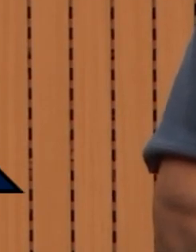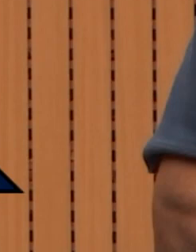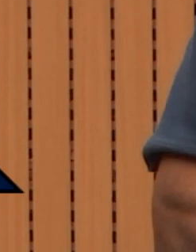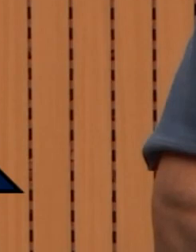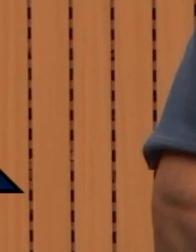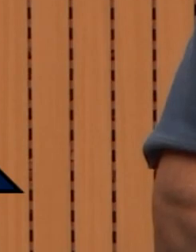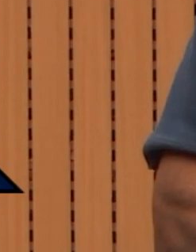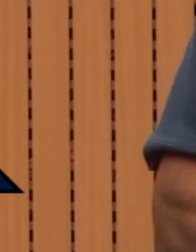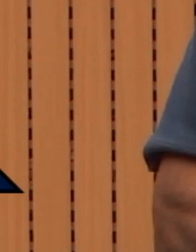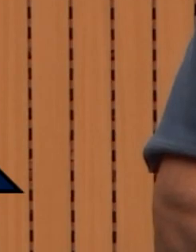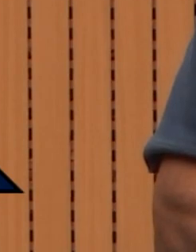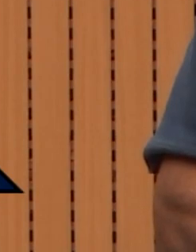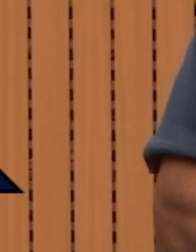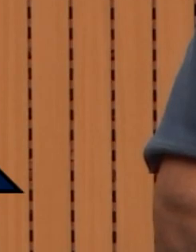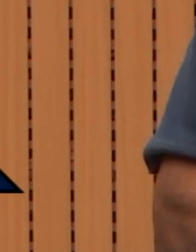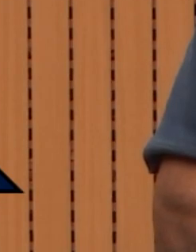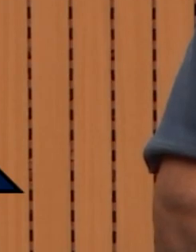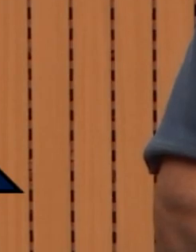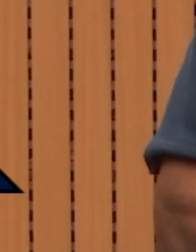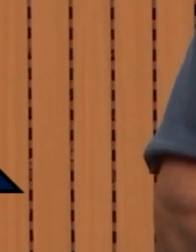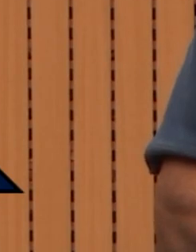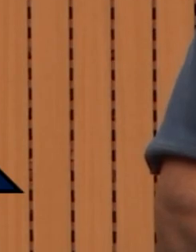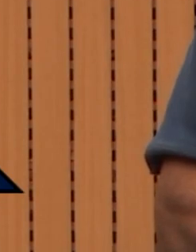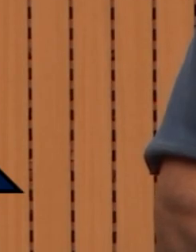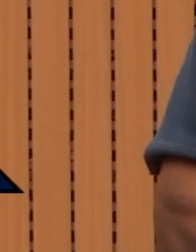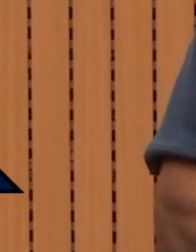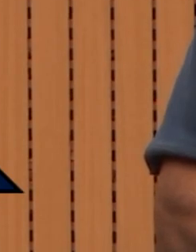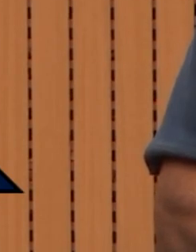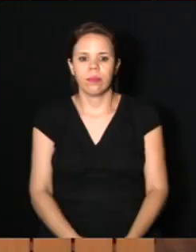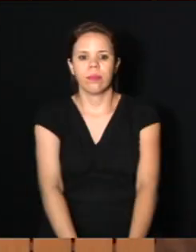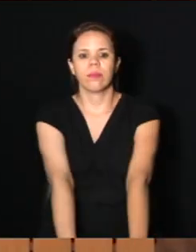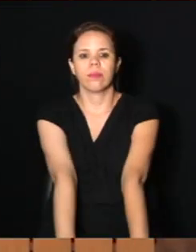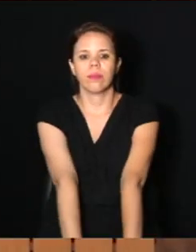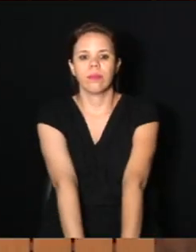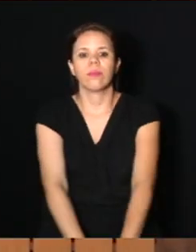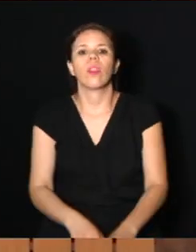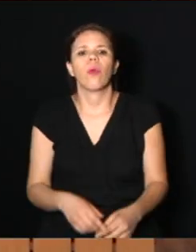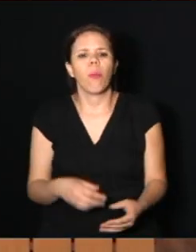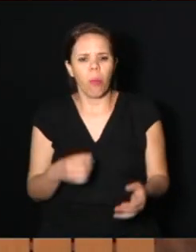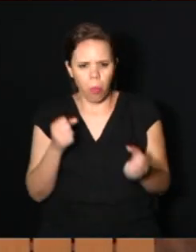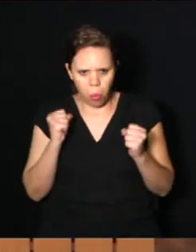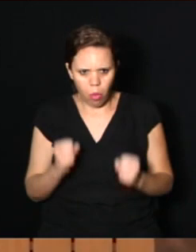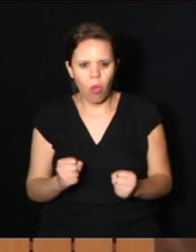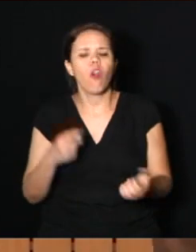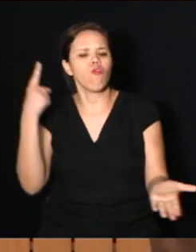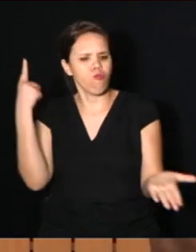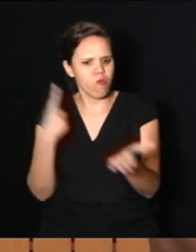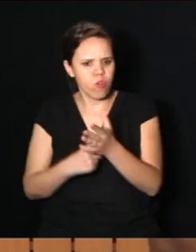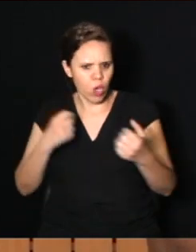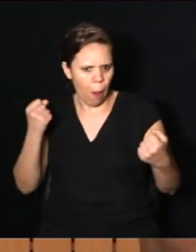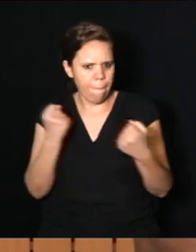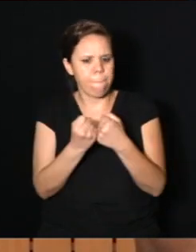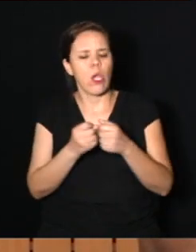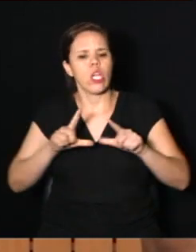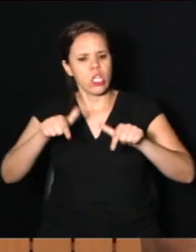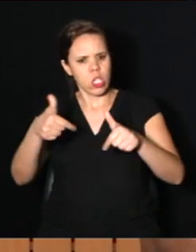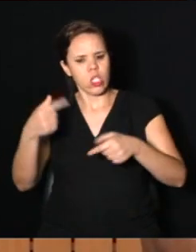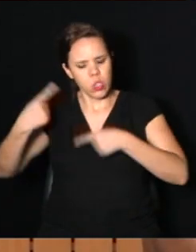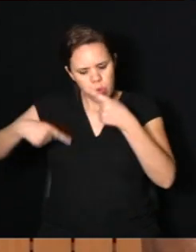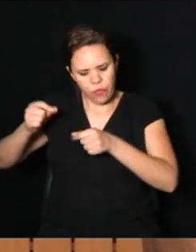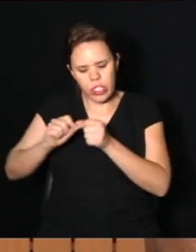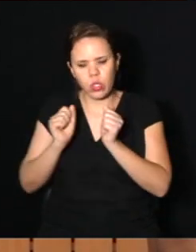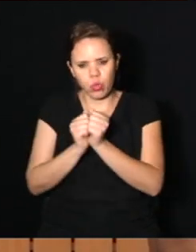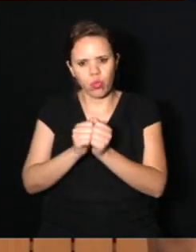também o nosso protesto e pode contar com o nosso apoio em qualquer ação aí política que venhamos fazer junto, presidente Perfeito, Pedro. vereador,